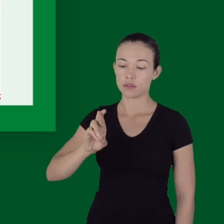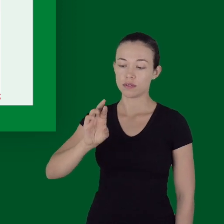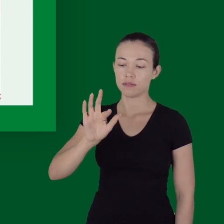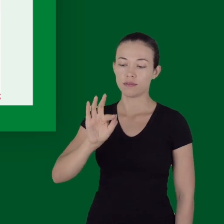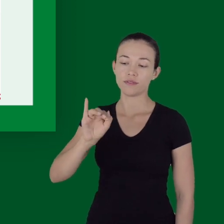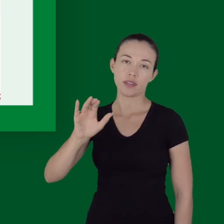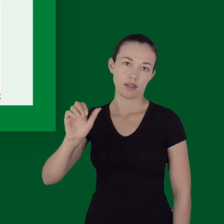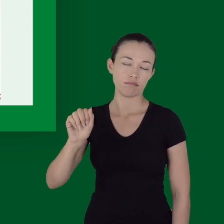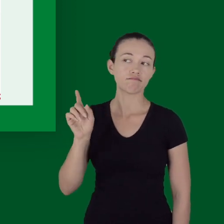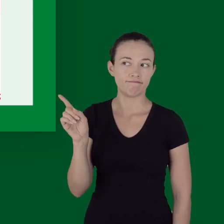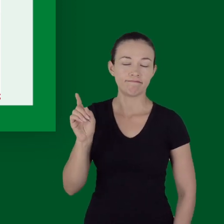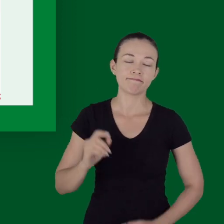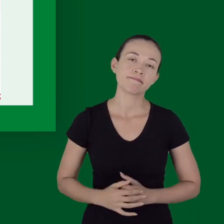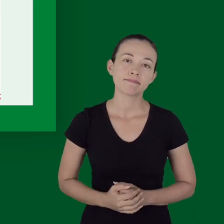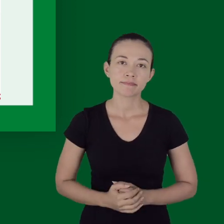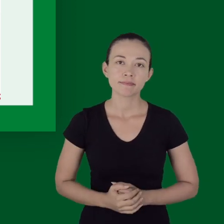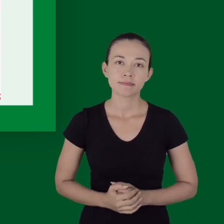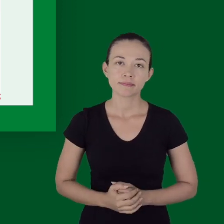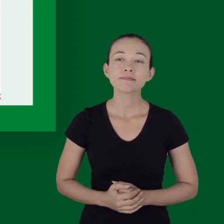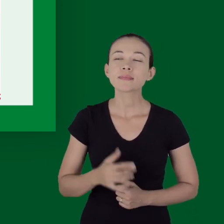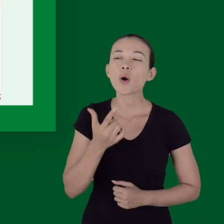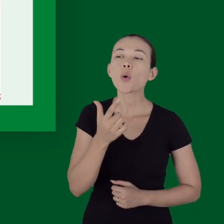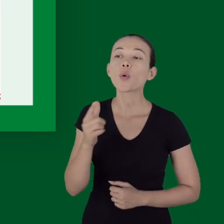de 1 a 1,5 miligramas por quilo.